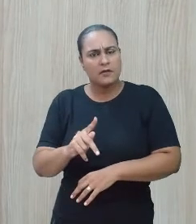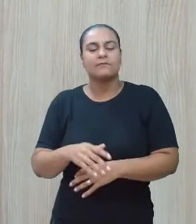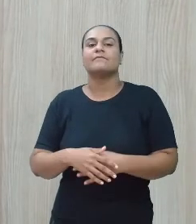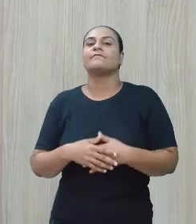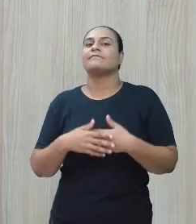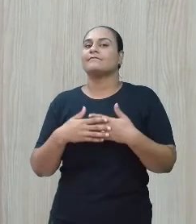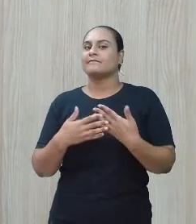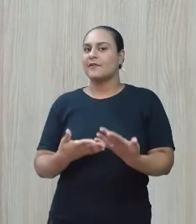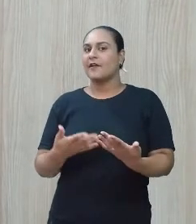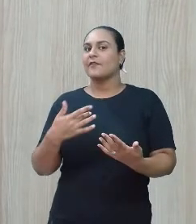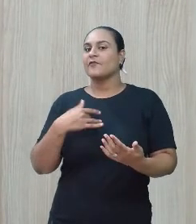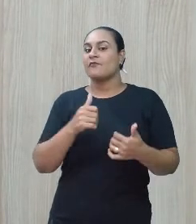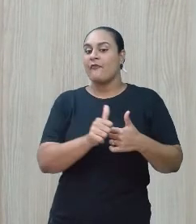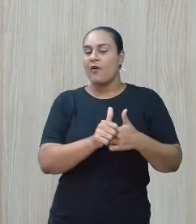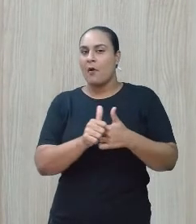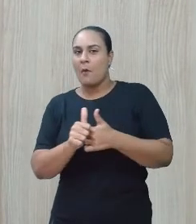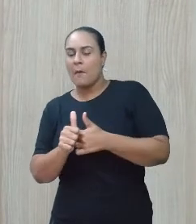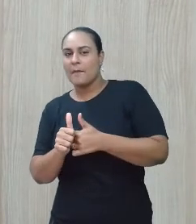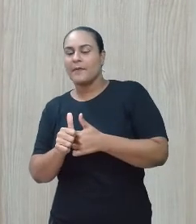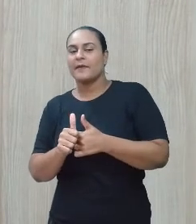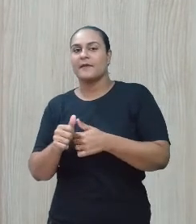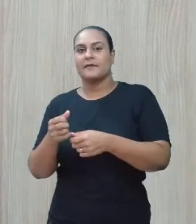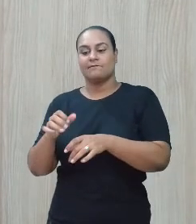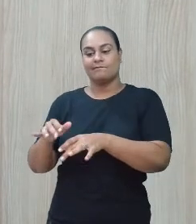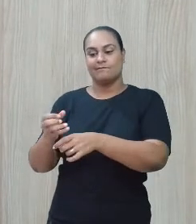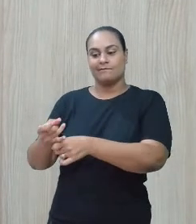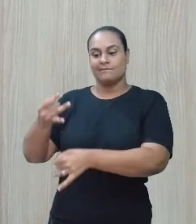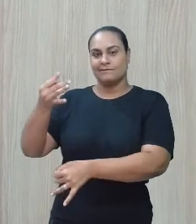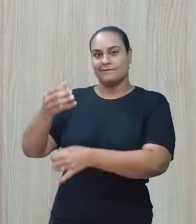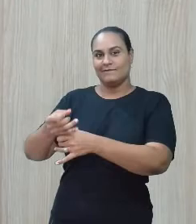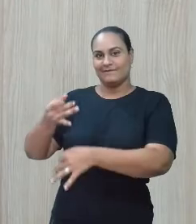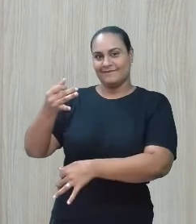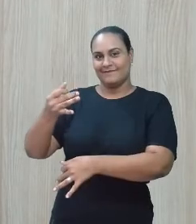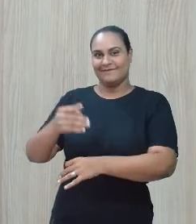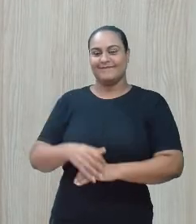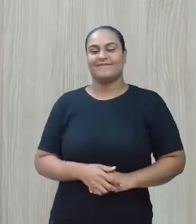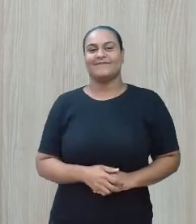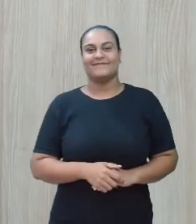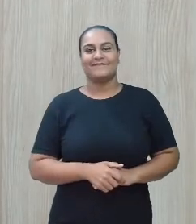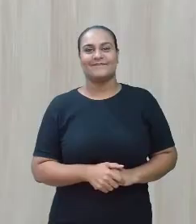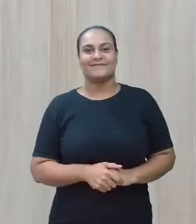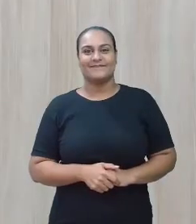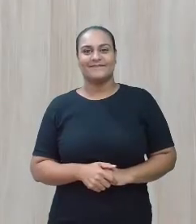chat, que eu vou estar aqui e eu faço a transmissão, o contato com a professora Adriana, tá certo?